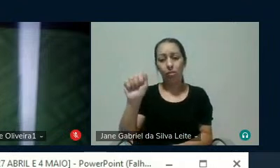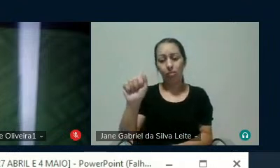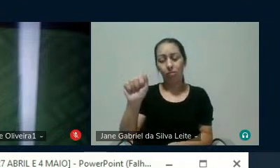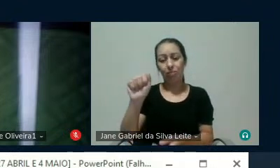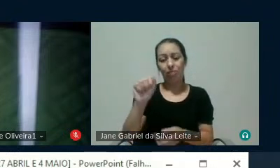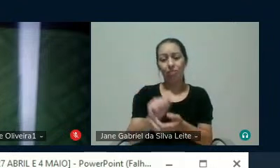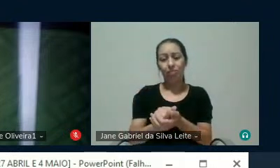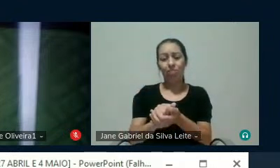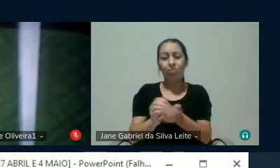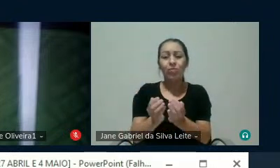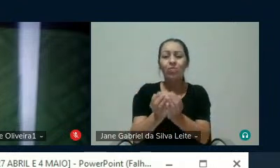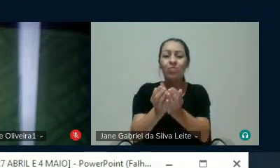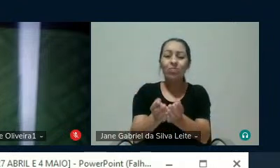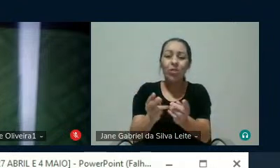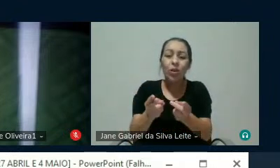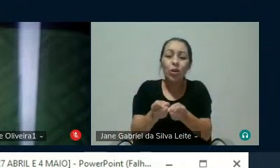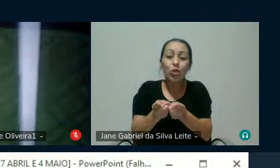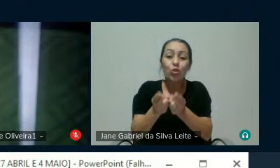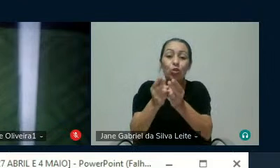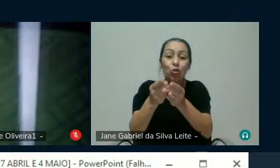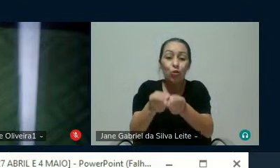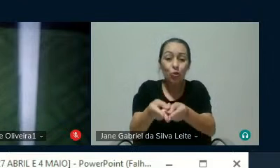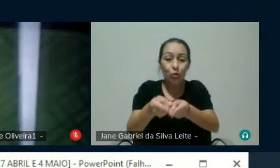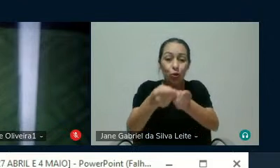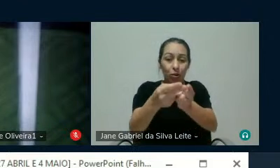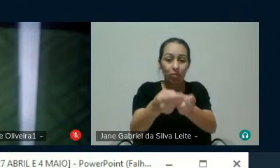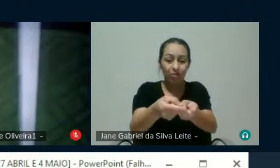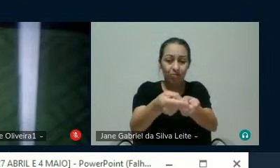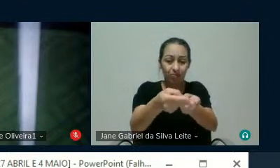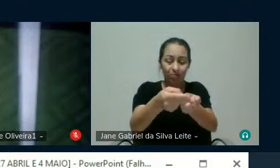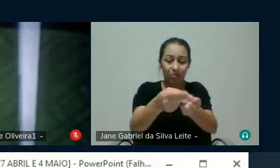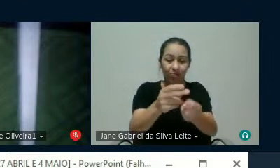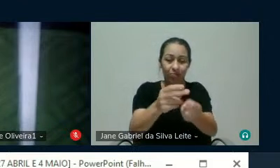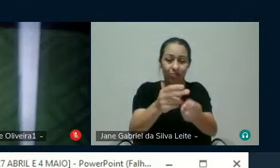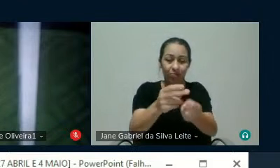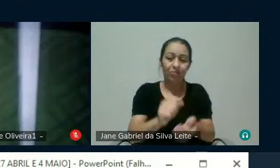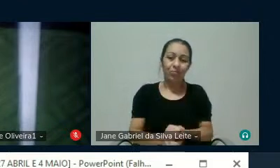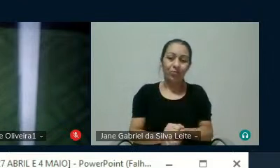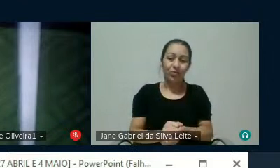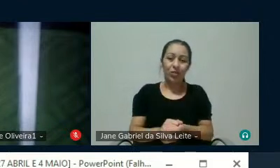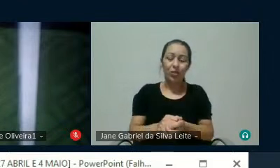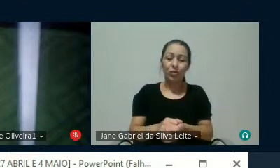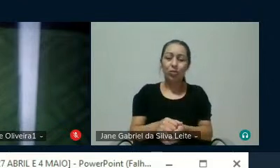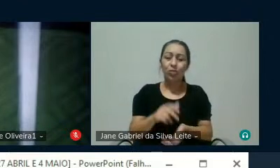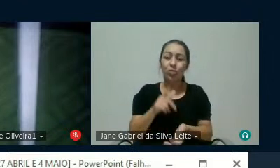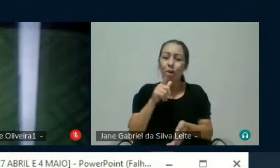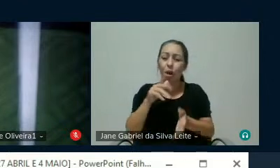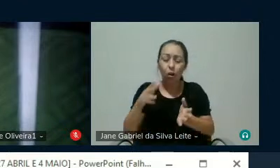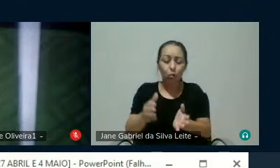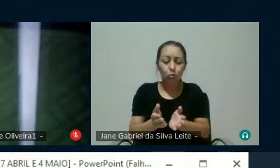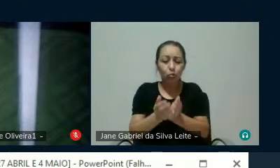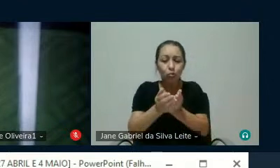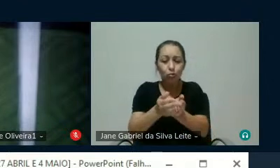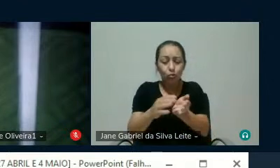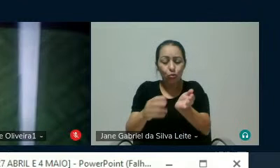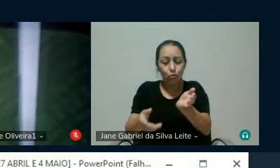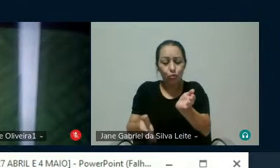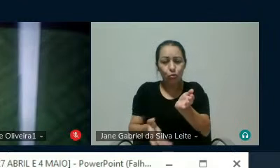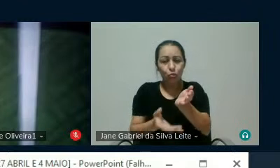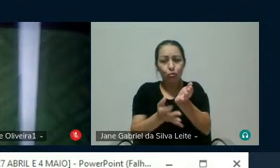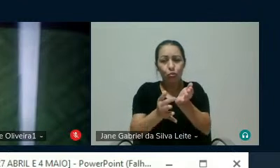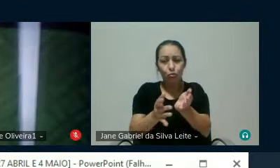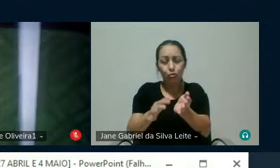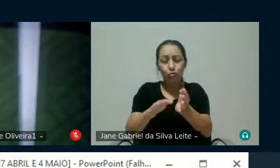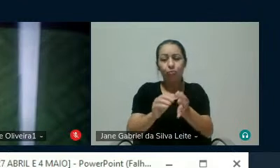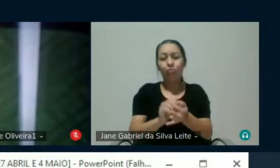fundo de pano, a Arca de Noé, a história do dilúvio, né? Mas ele traz de uma